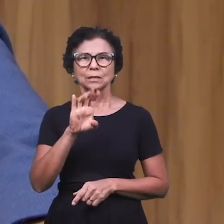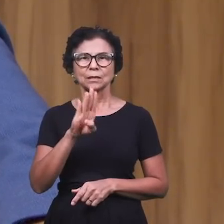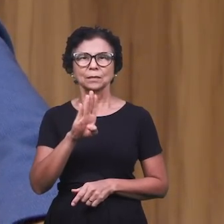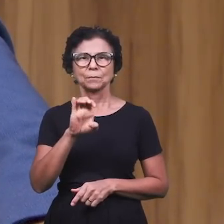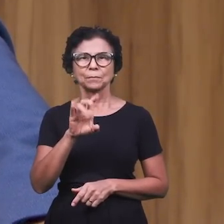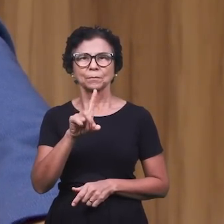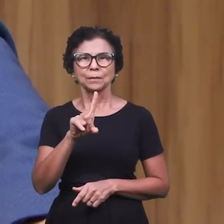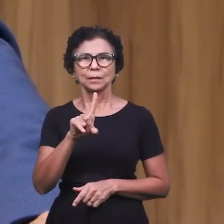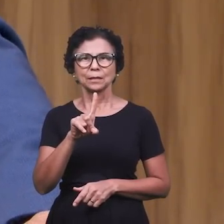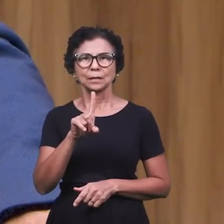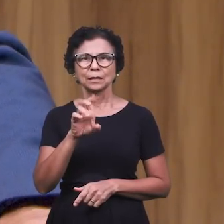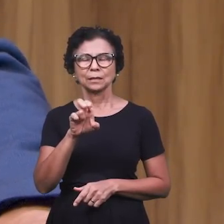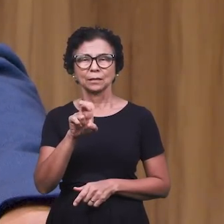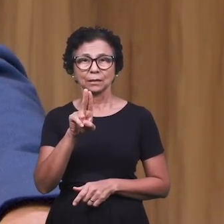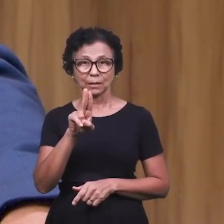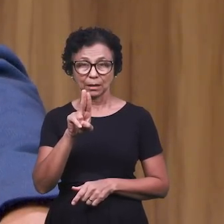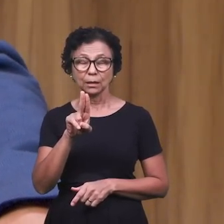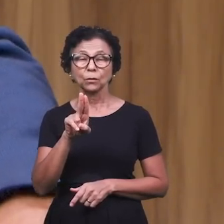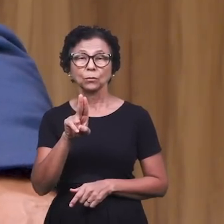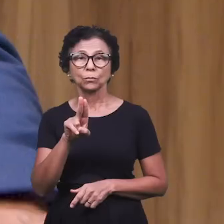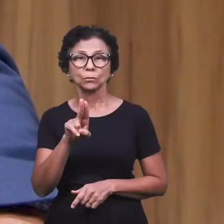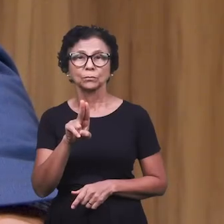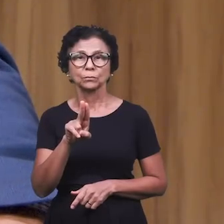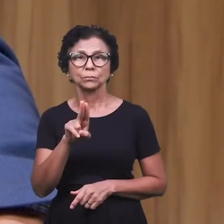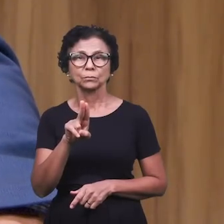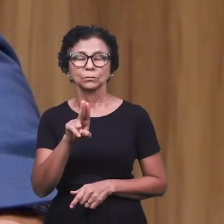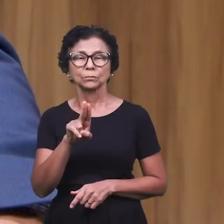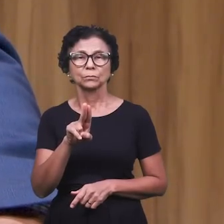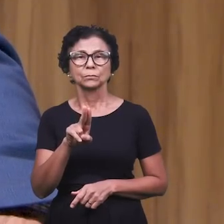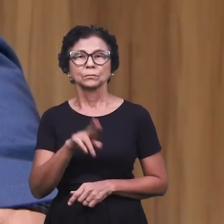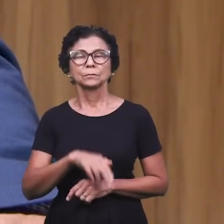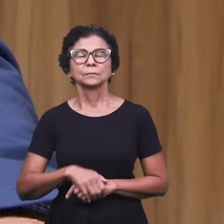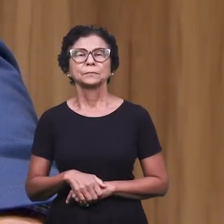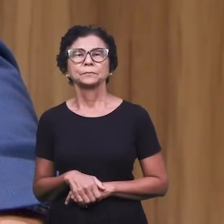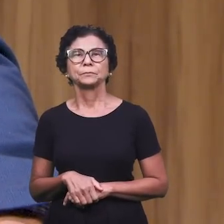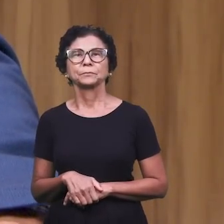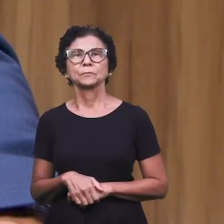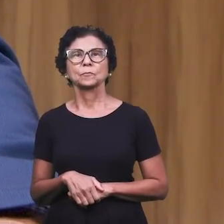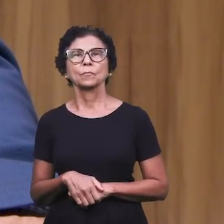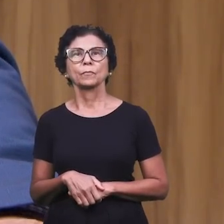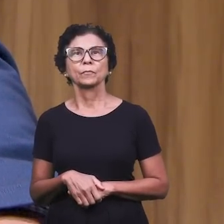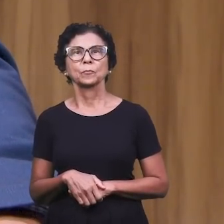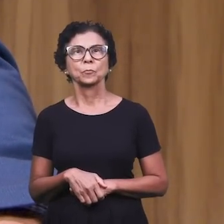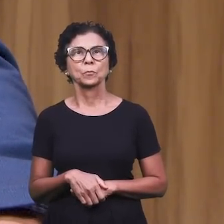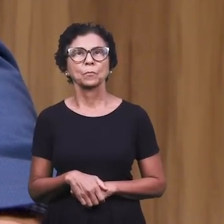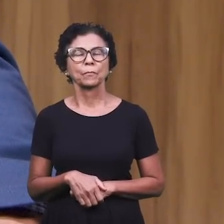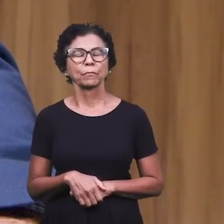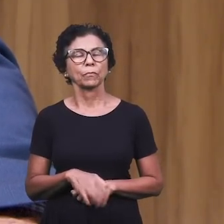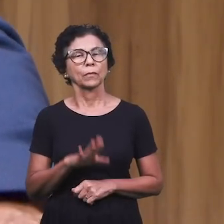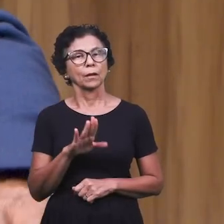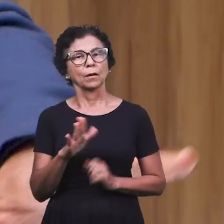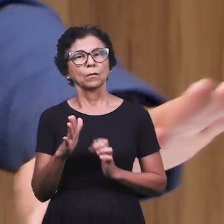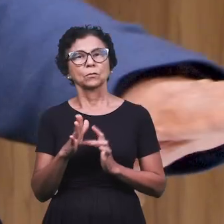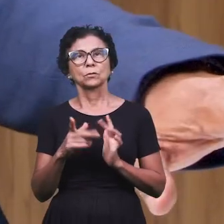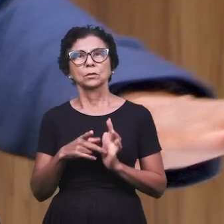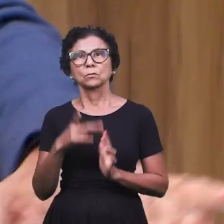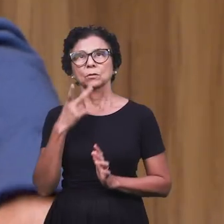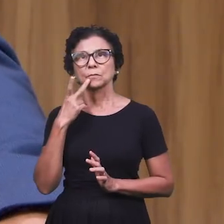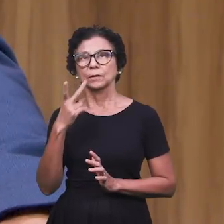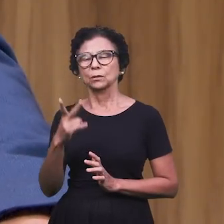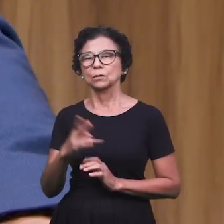que esse João foi muito importante, porque Jesus falou o seguinte, mandou ele cuidar de